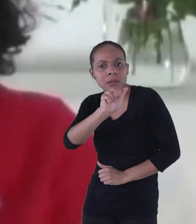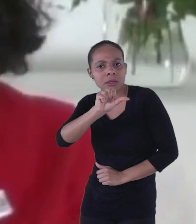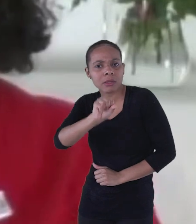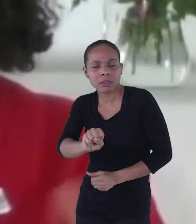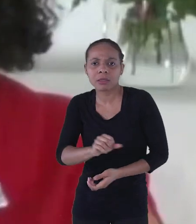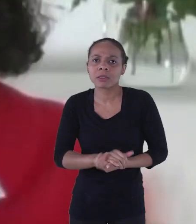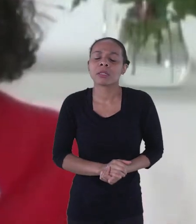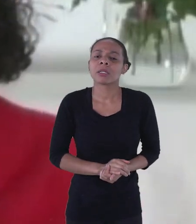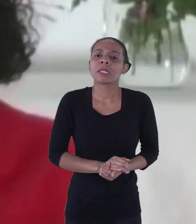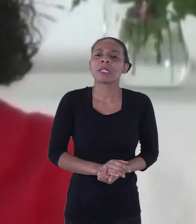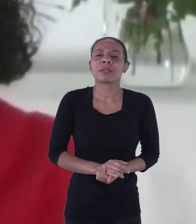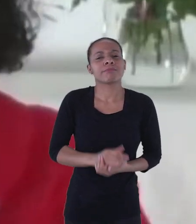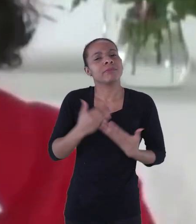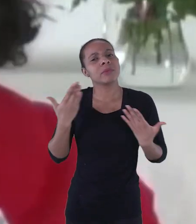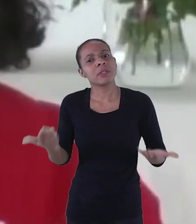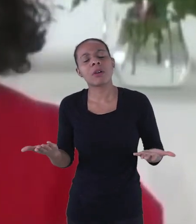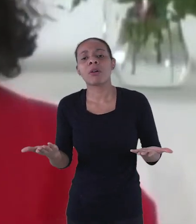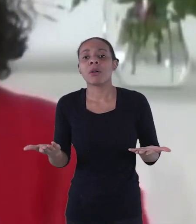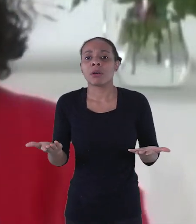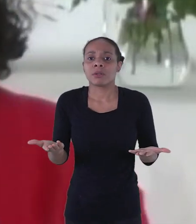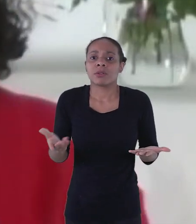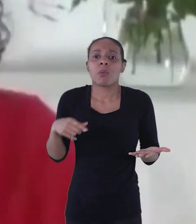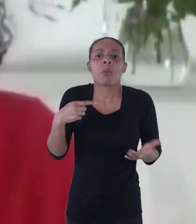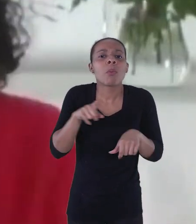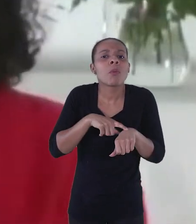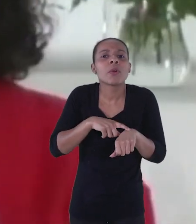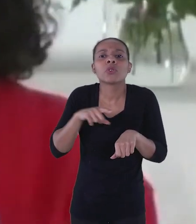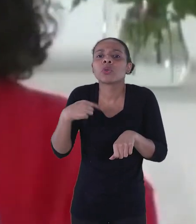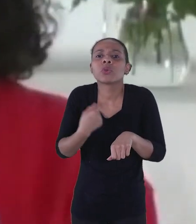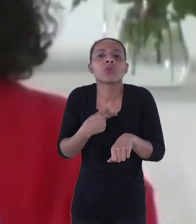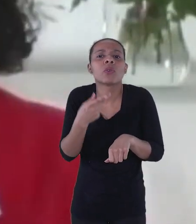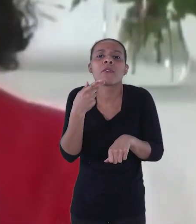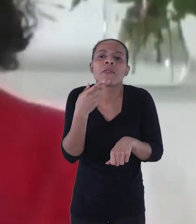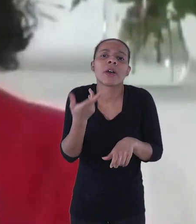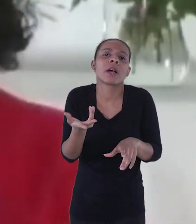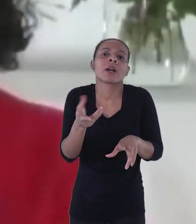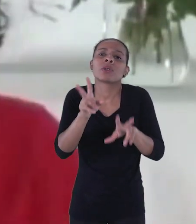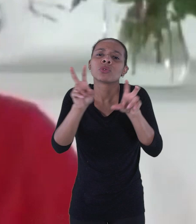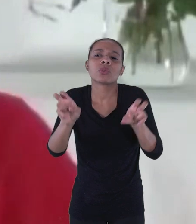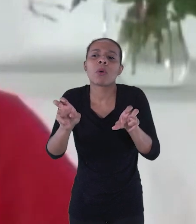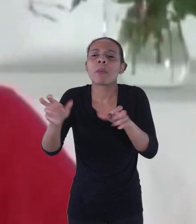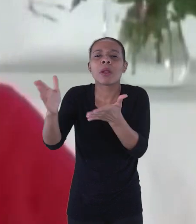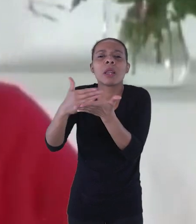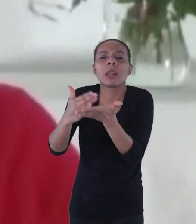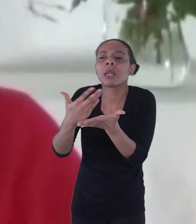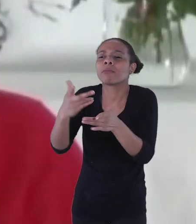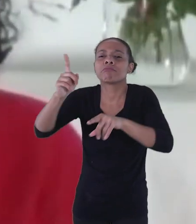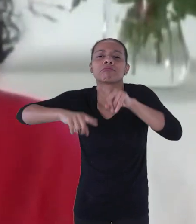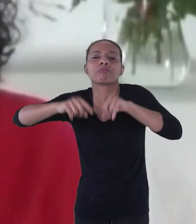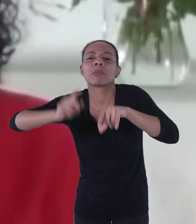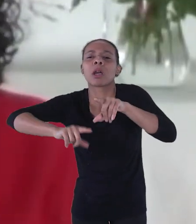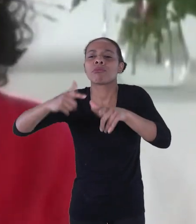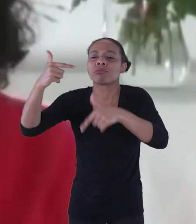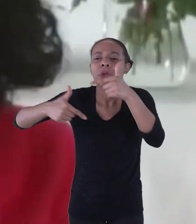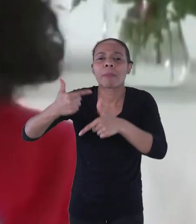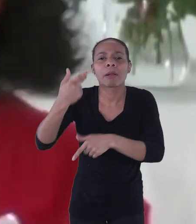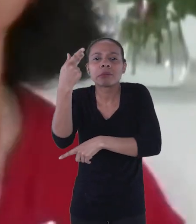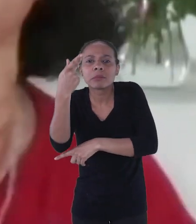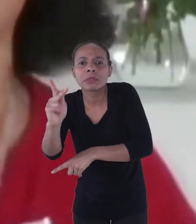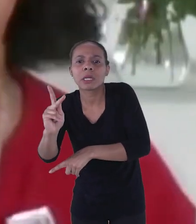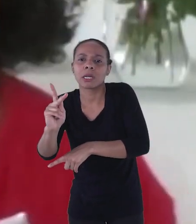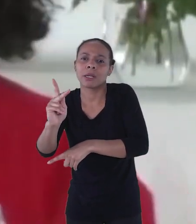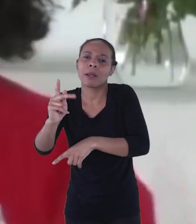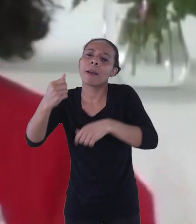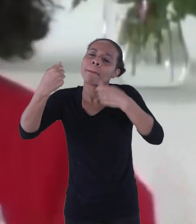dela, porque aí eu vou falar de Elvira Divina Perpétua, que é uma estudiosa da obra de Carolina, que eu acho, França, que